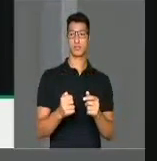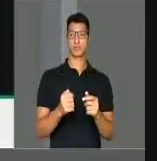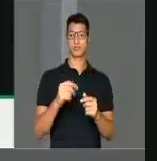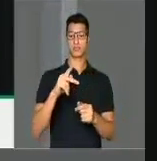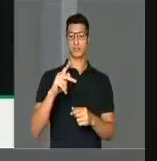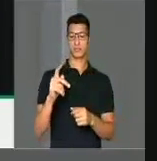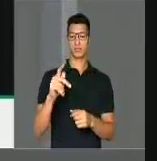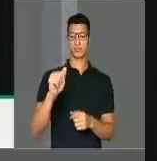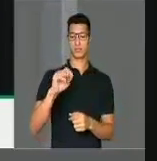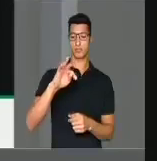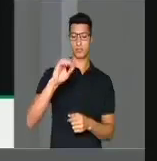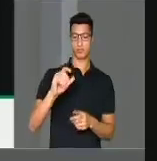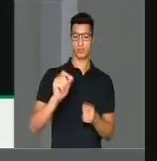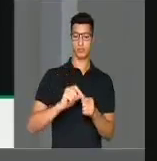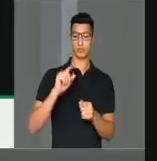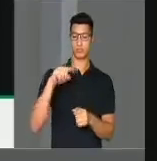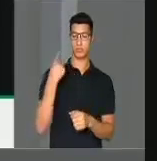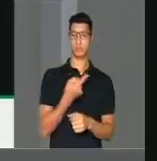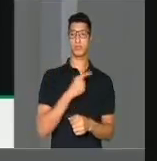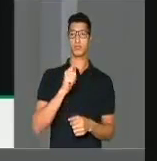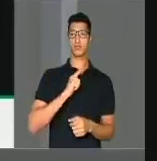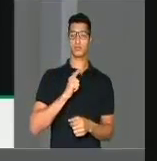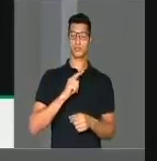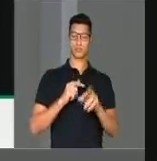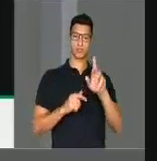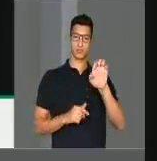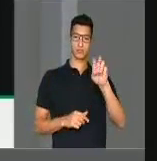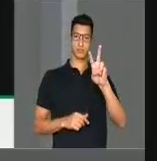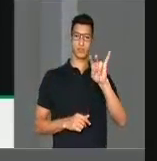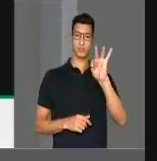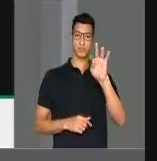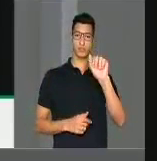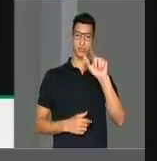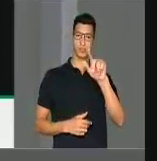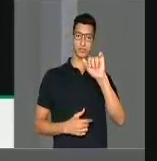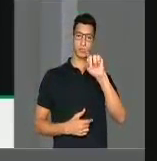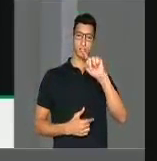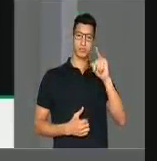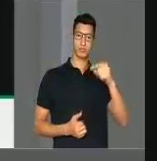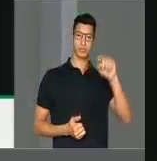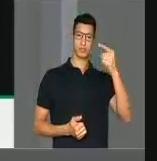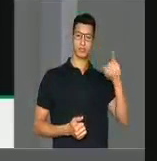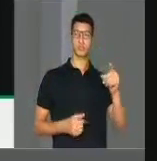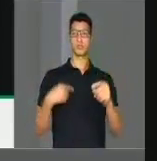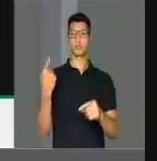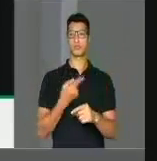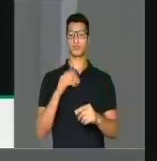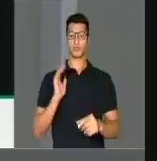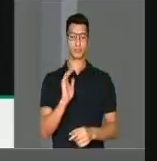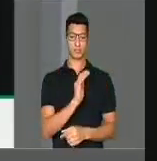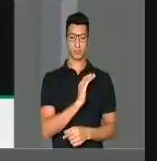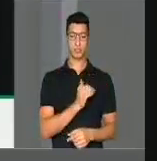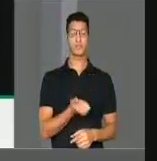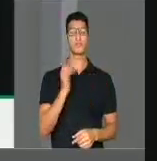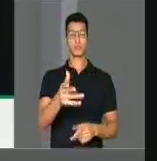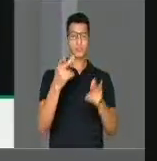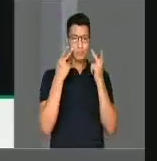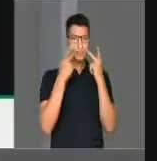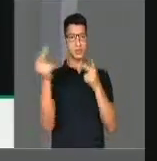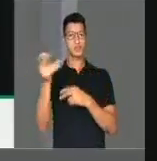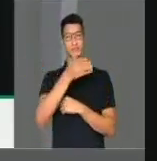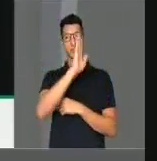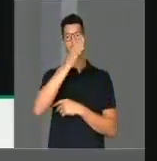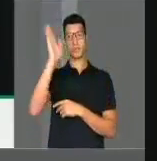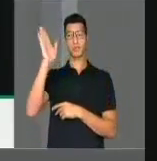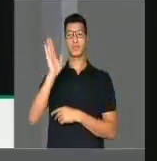esse pacto, fazendo com que nós tenhamos a revitalização das margens do Rio São Francisco. Essa nossa comissão já